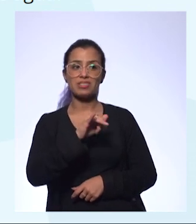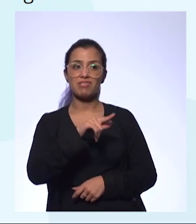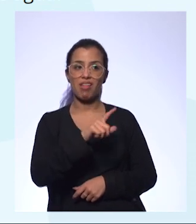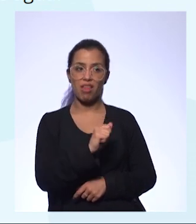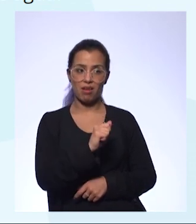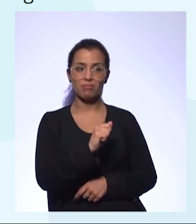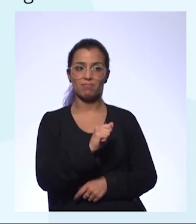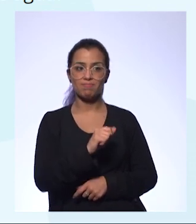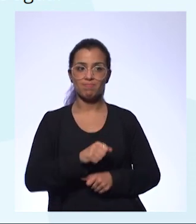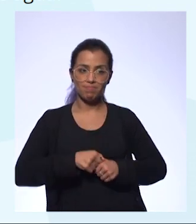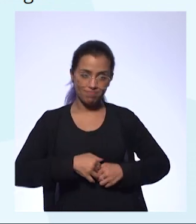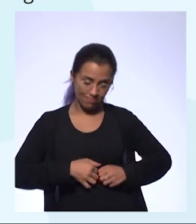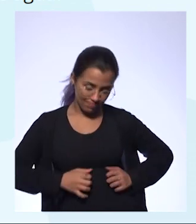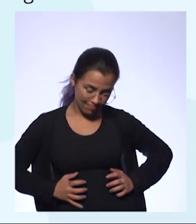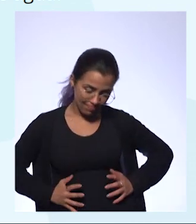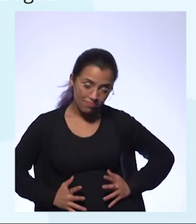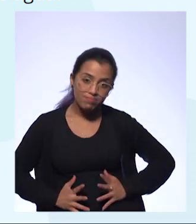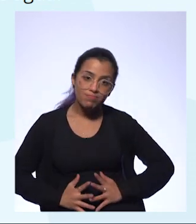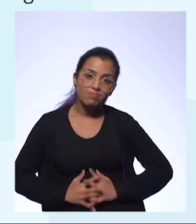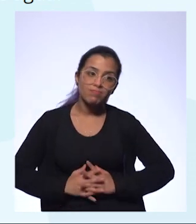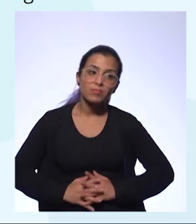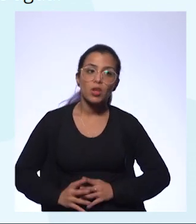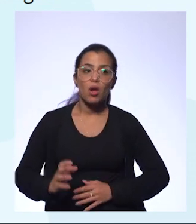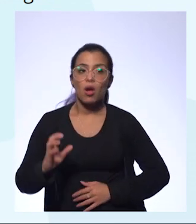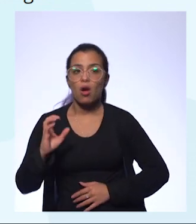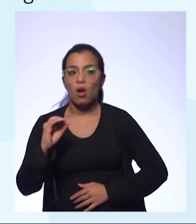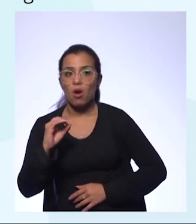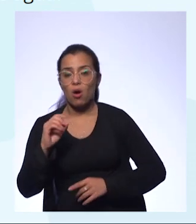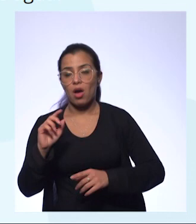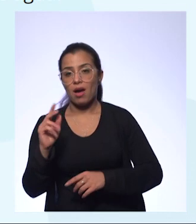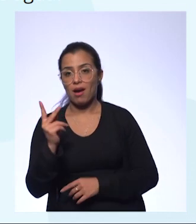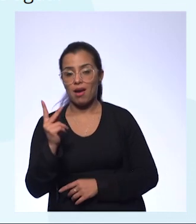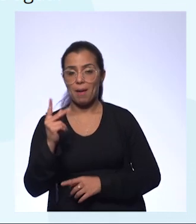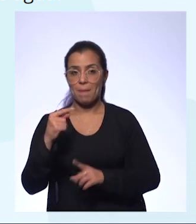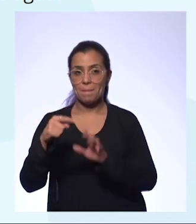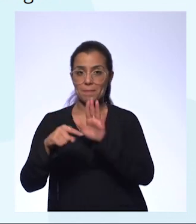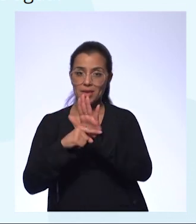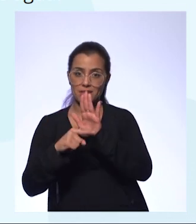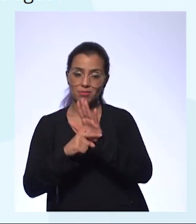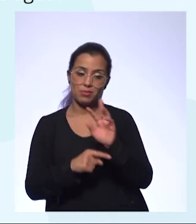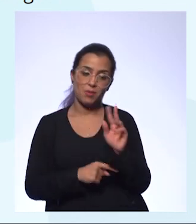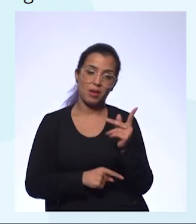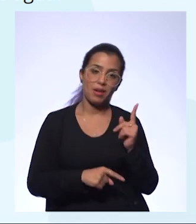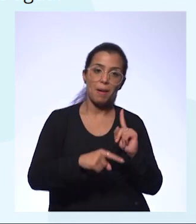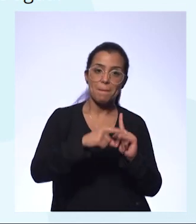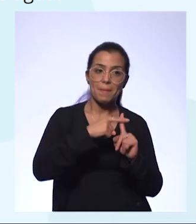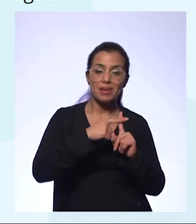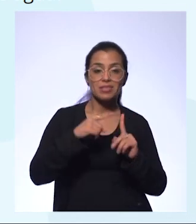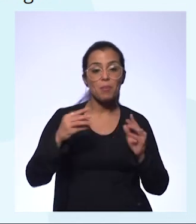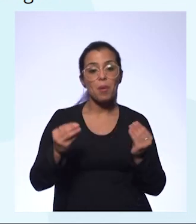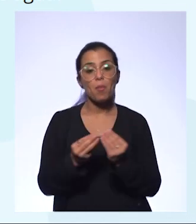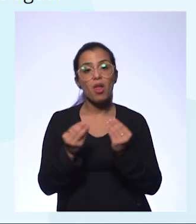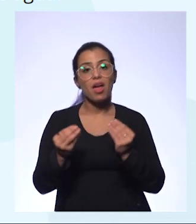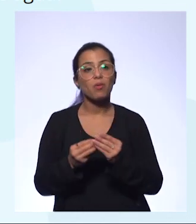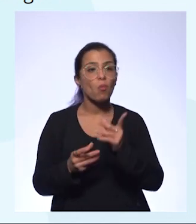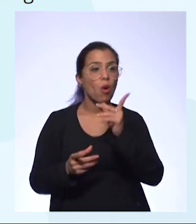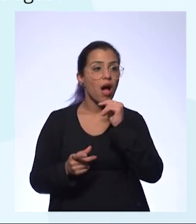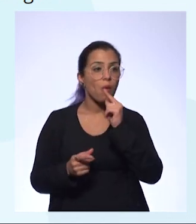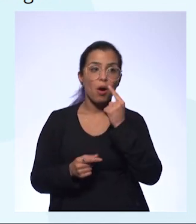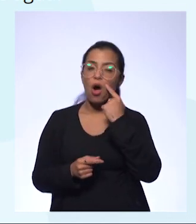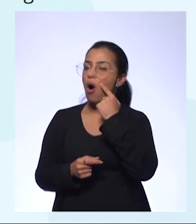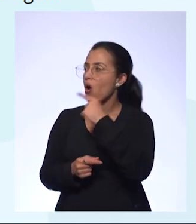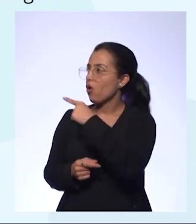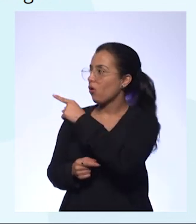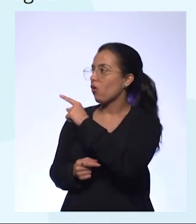que é liberado do ácido, e o OH-, que é liberado da base, ele vai formar uma molécula de água. Se vocês olharem ali embaixo, ó,